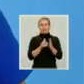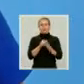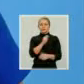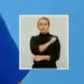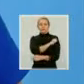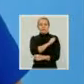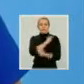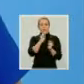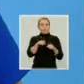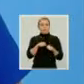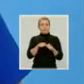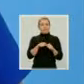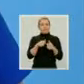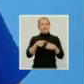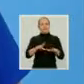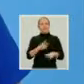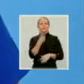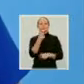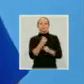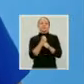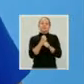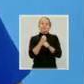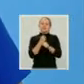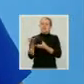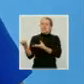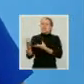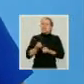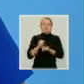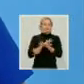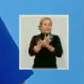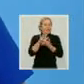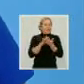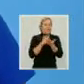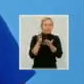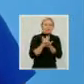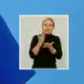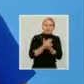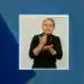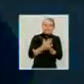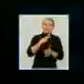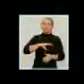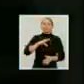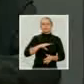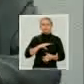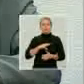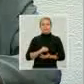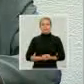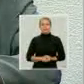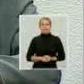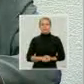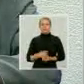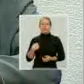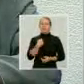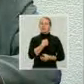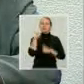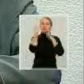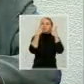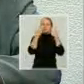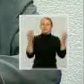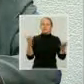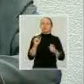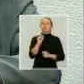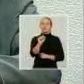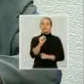poderão ficar até dois anos sem receber livros didáticos atualizados. Qual é a nossa preocupação, na verdade?